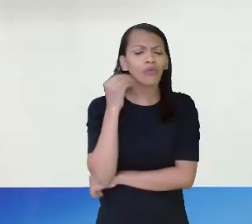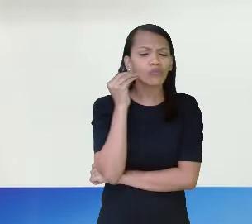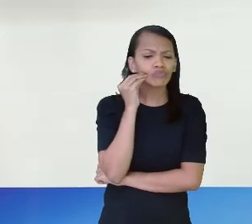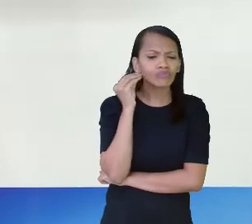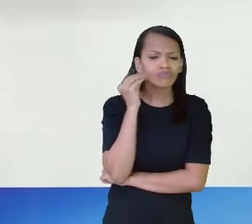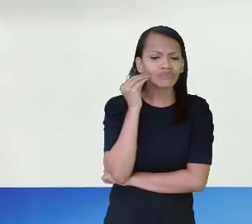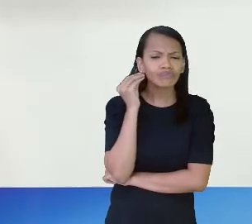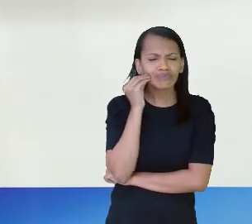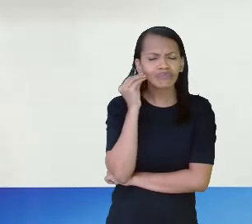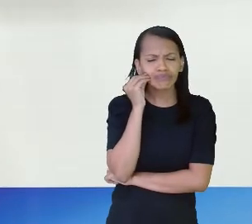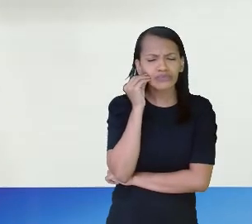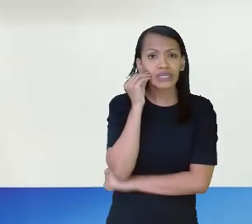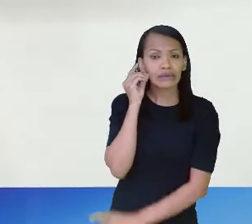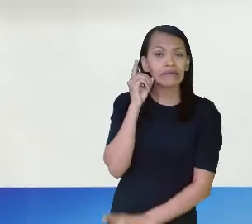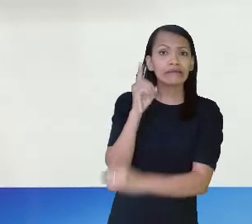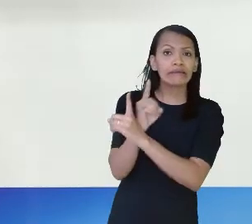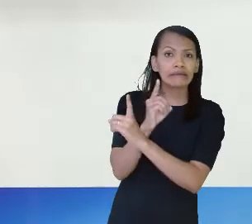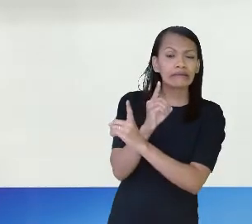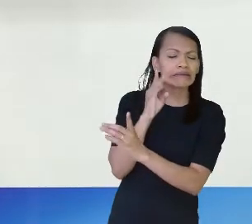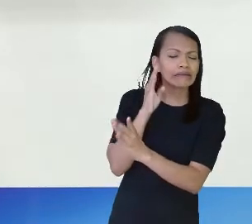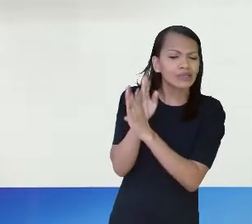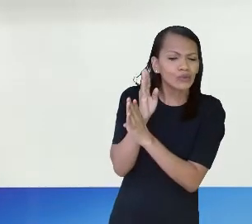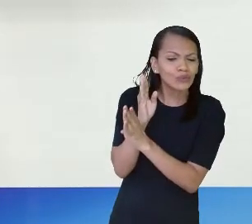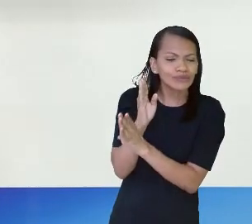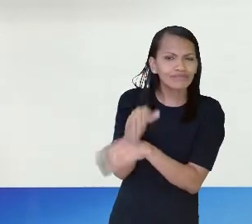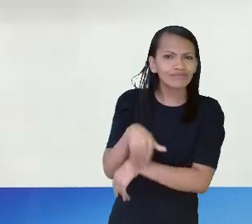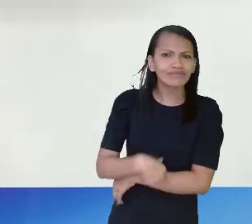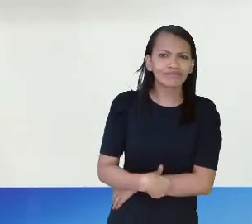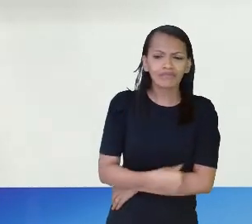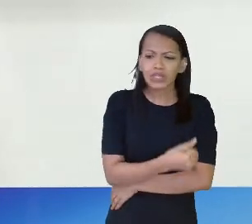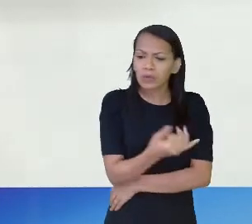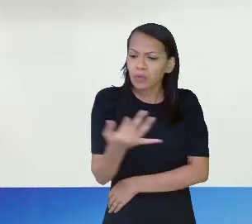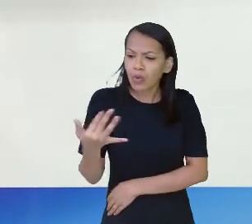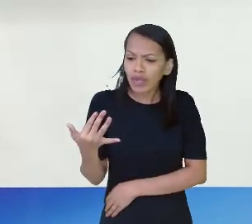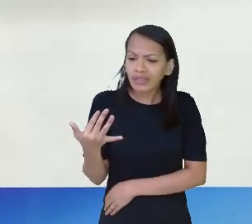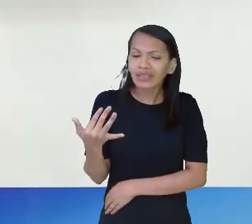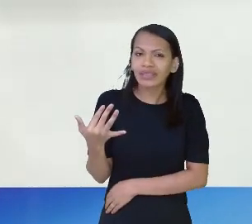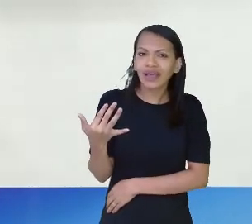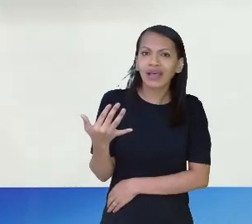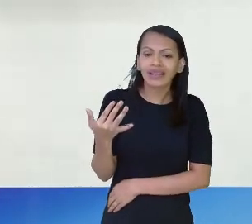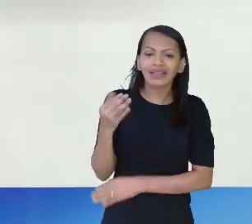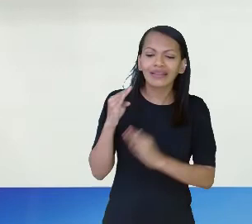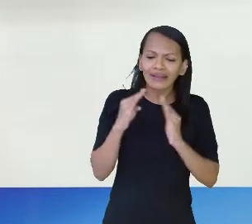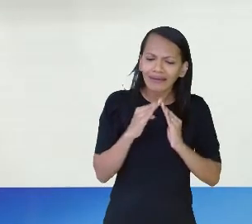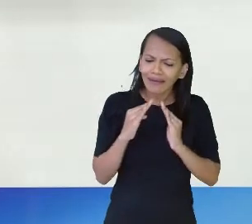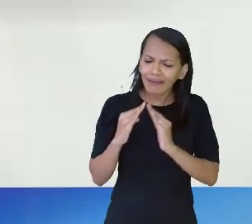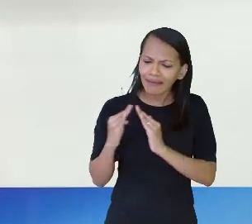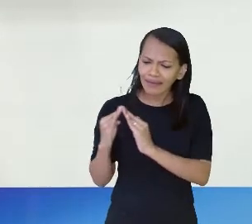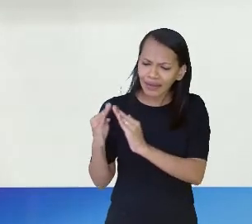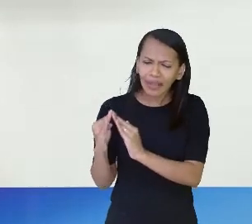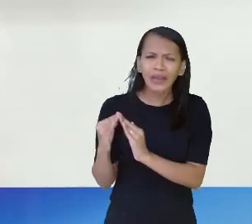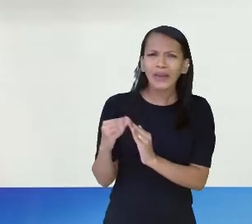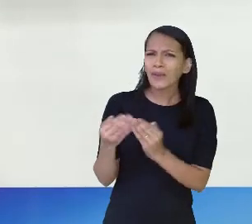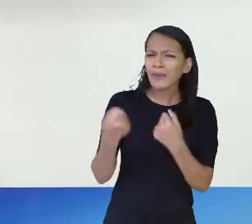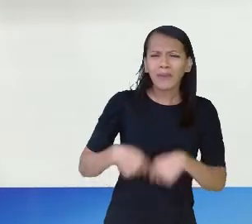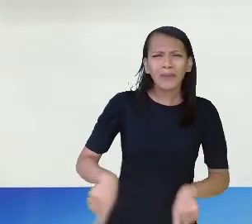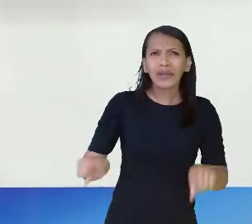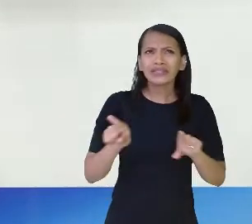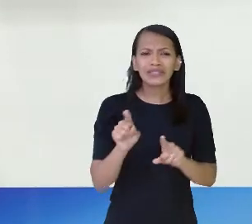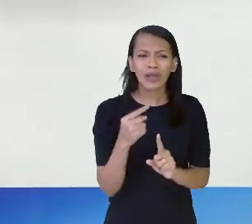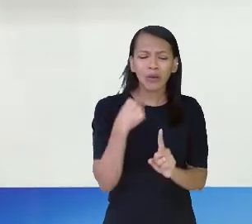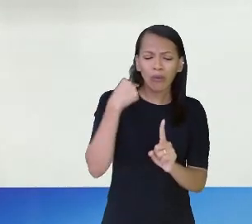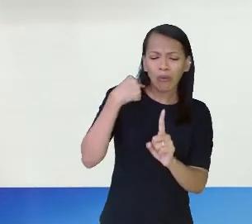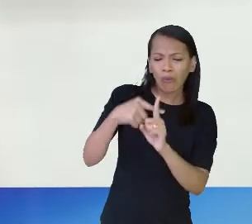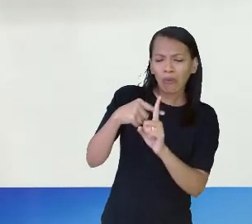conseguir encontrar o resultado da minha quantidade de casas sem precisar contar uma a uma ou fazer uma